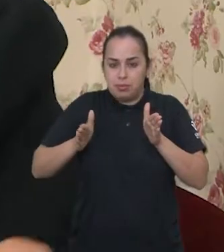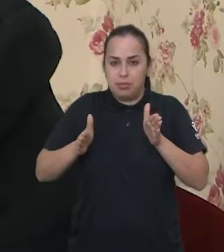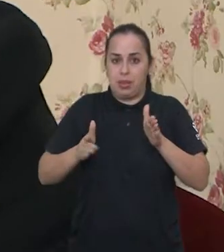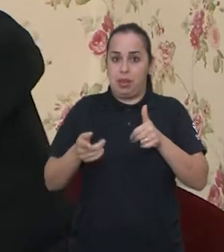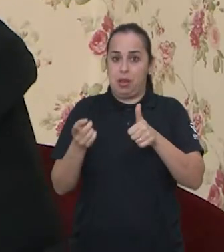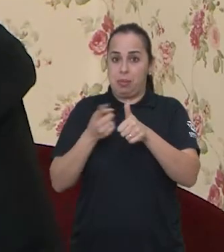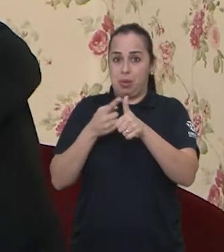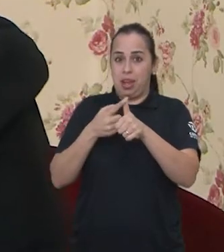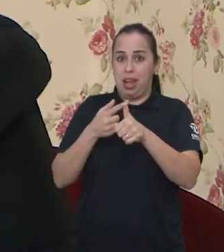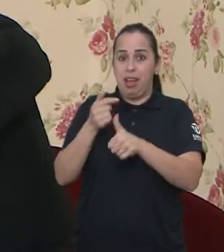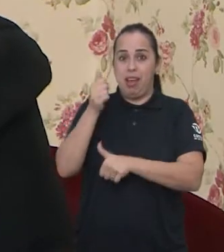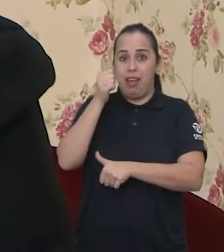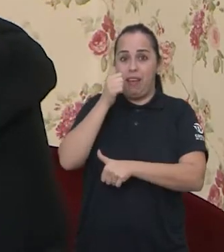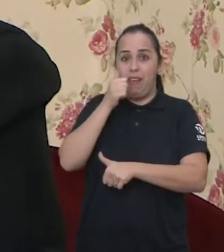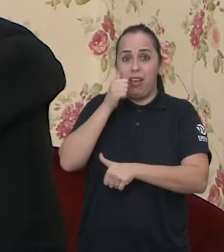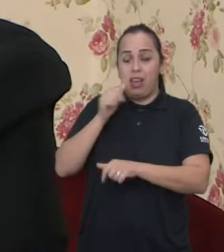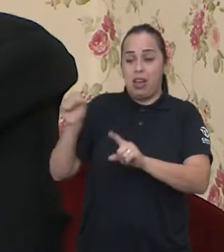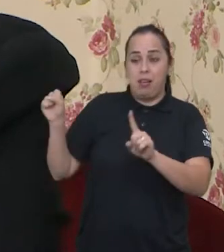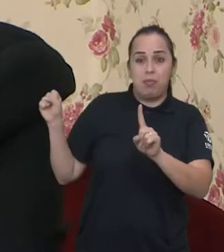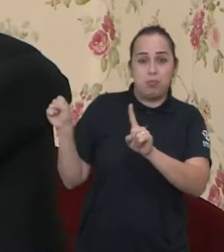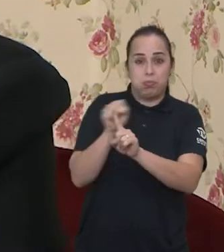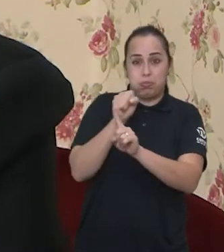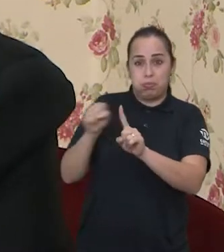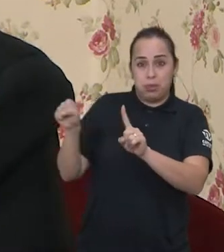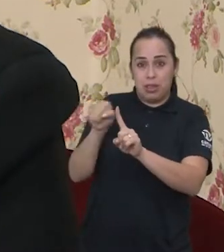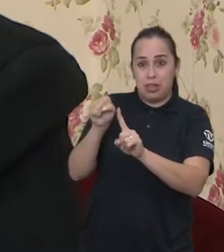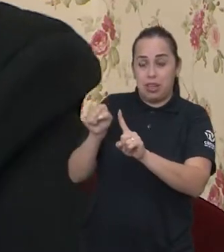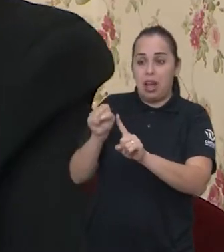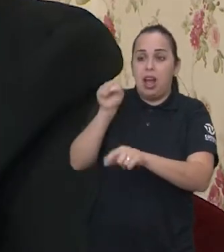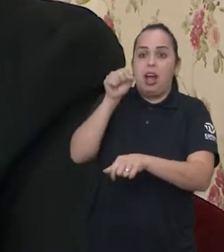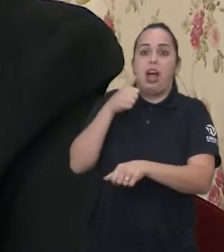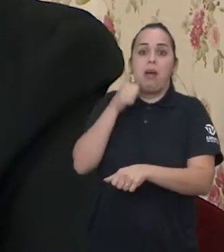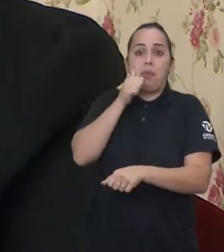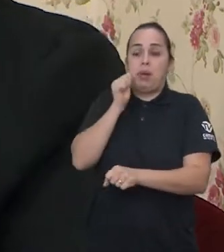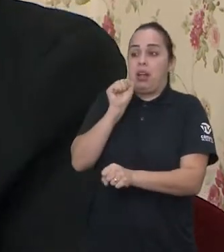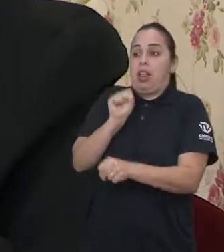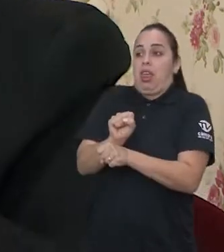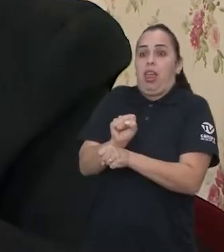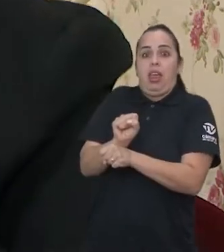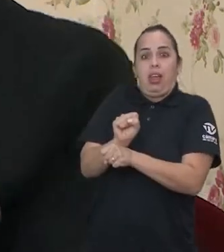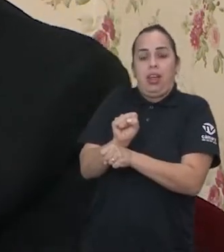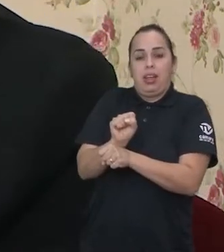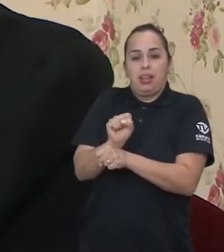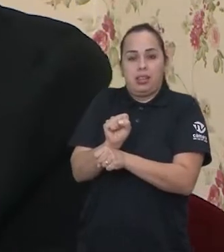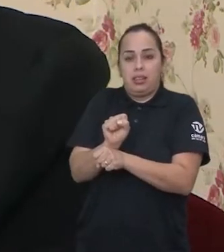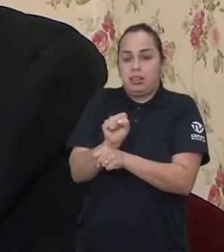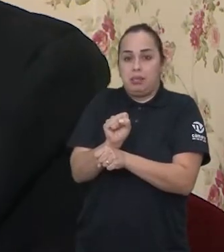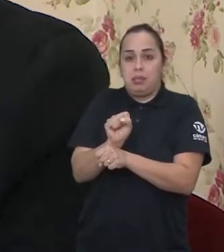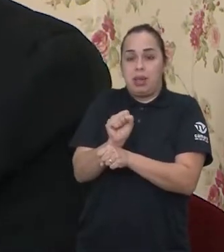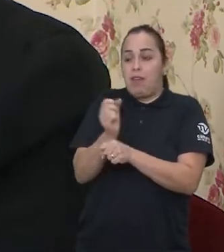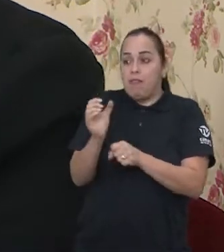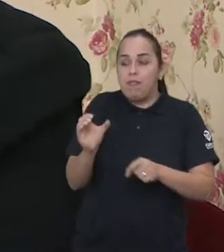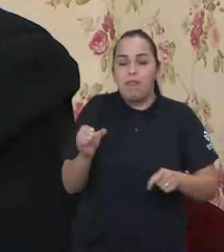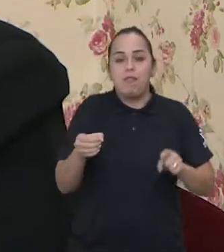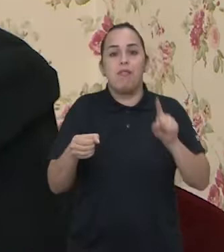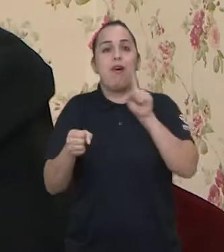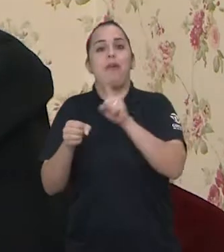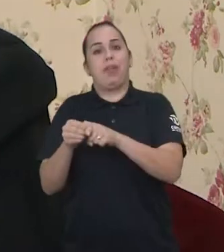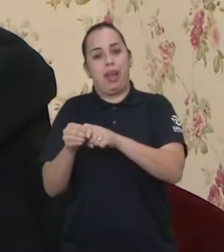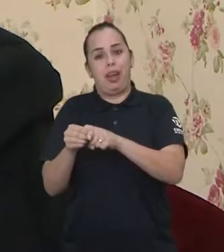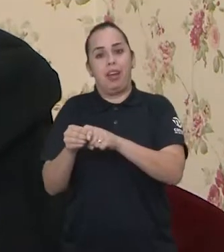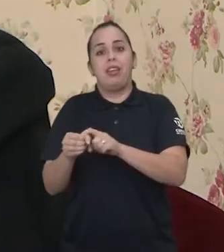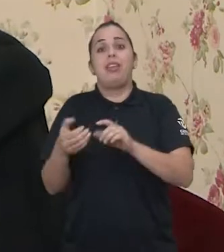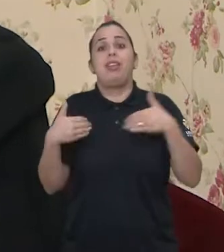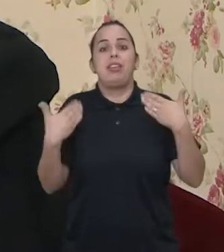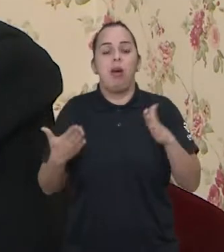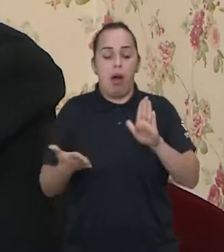nesse processo todo que a mulher é vítima de violência ela tem um Ela paralisa é para ela não